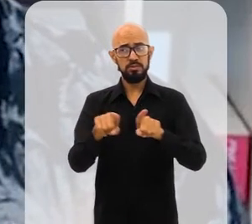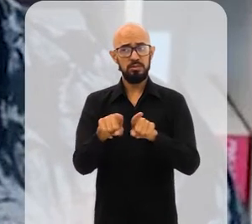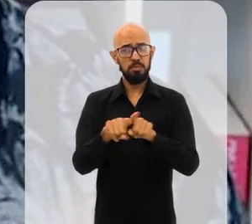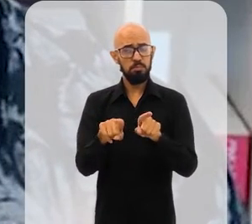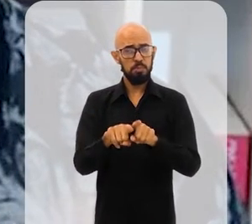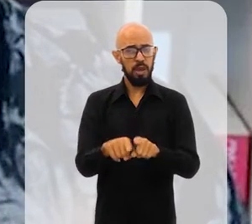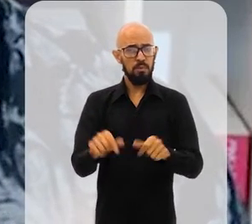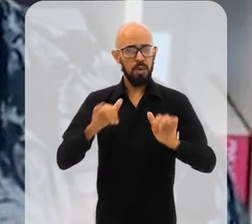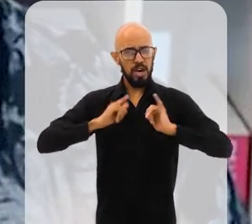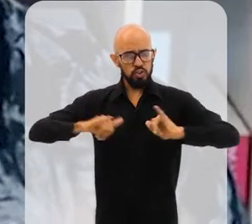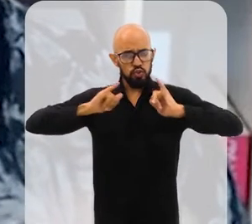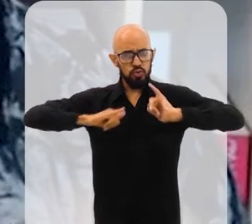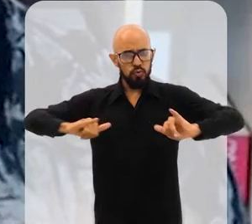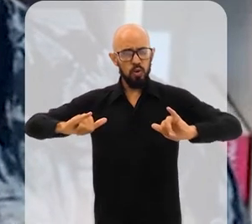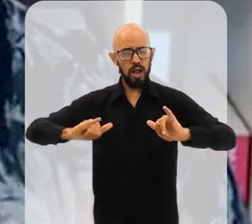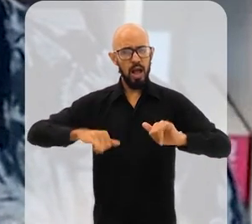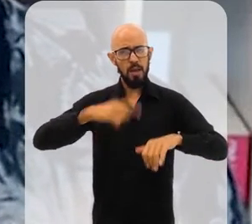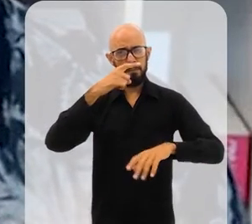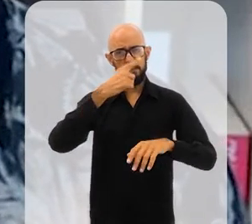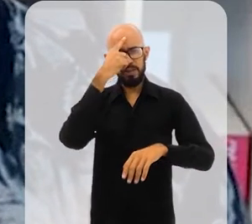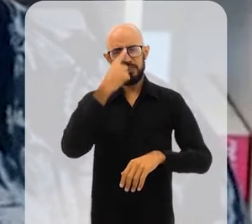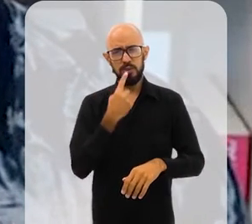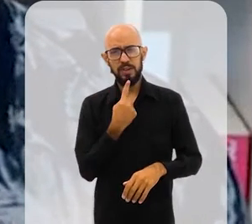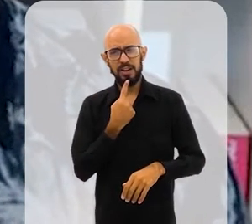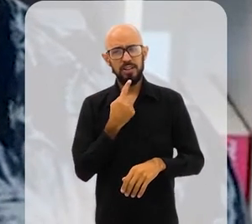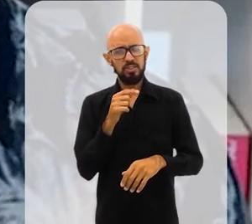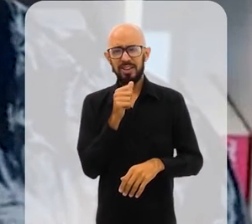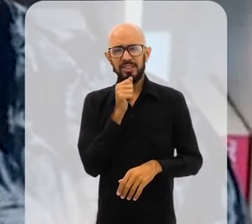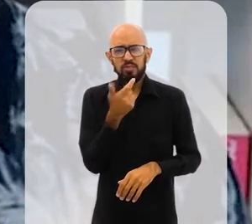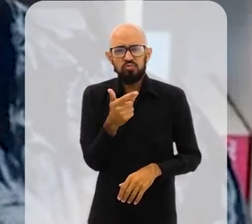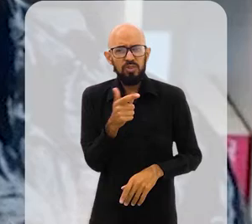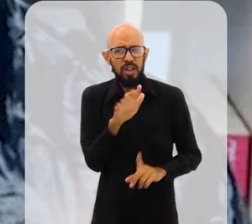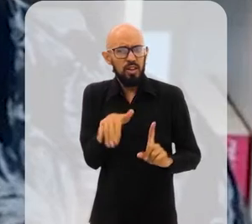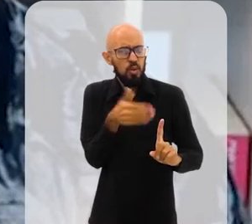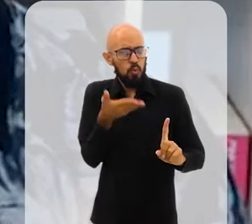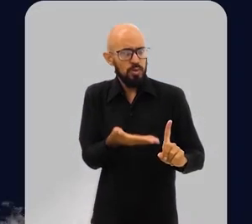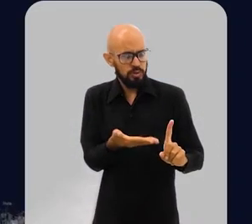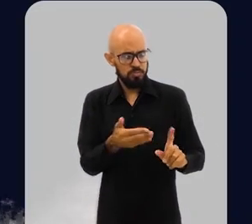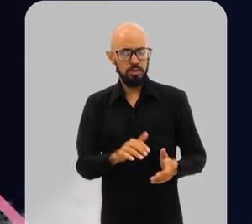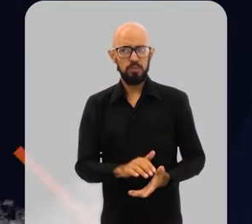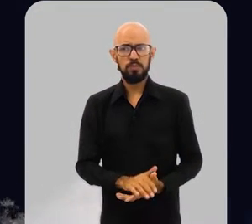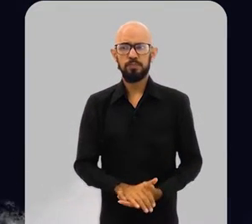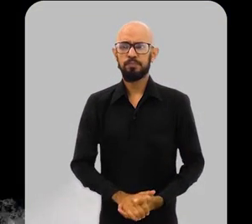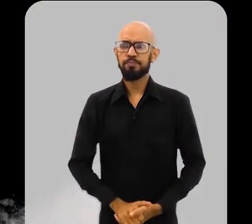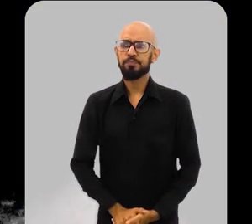popularizar personagens históricos cuja relevância ainda não foi devidamente reconhecida?